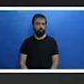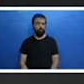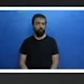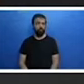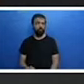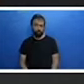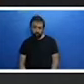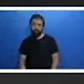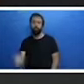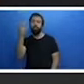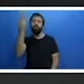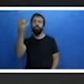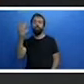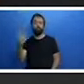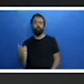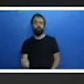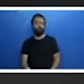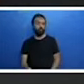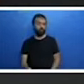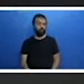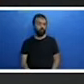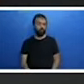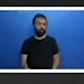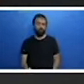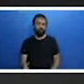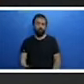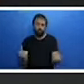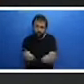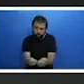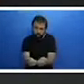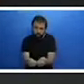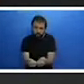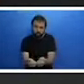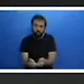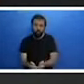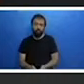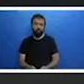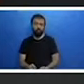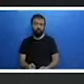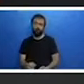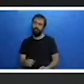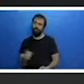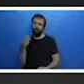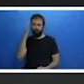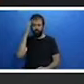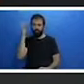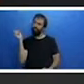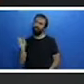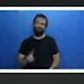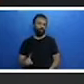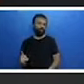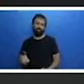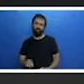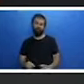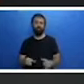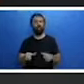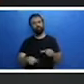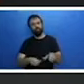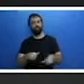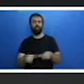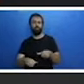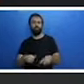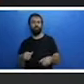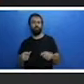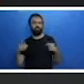desafio hoje é jogar o objeto para o alto tentar pegar ele mas não de um jeito fácil né cada hora a gente vai por um